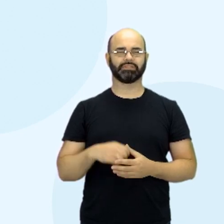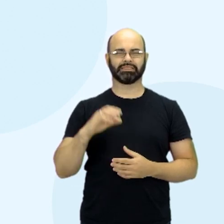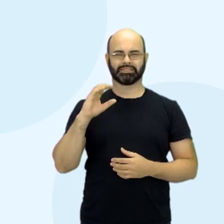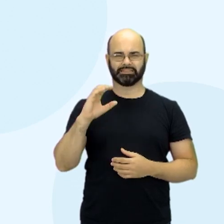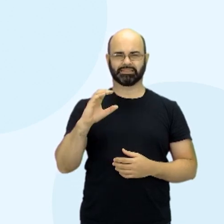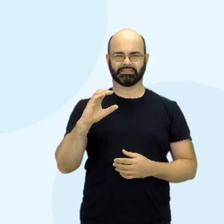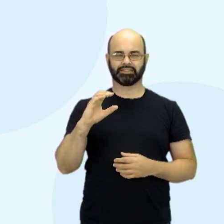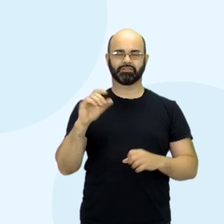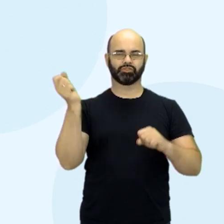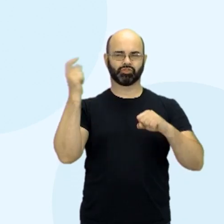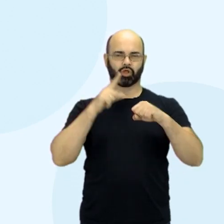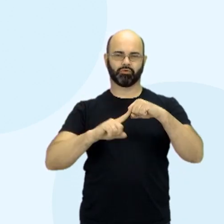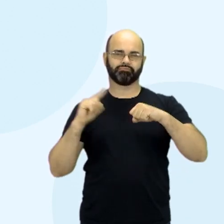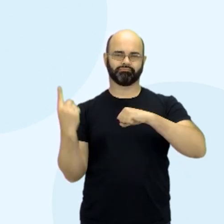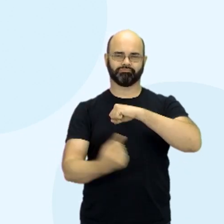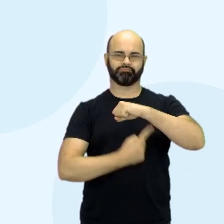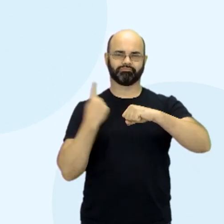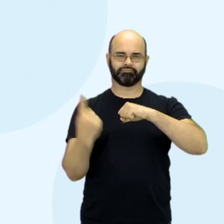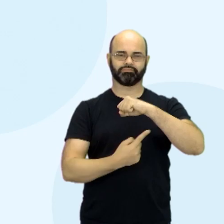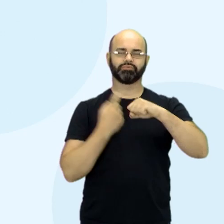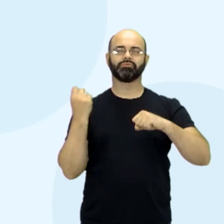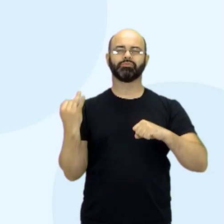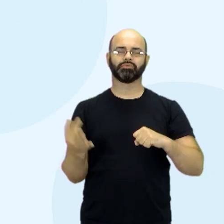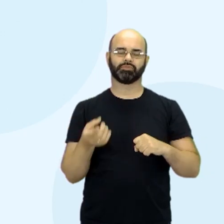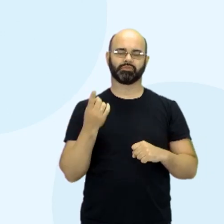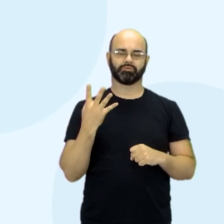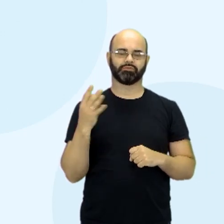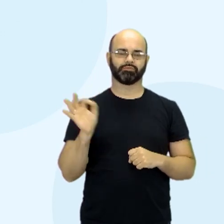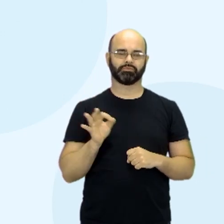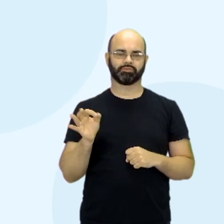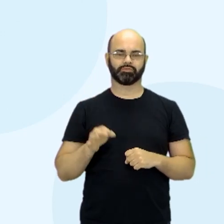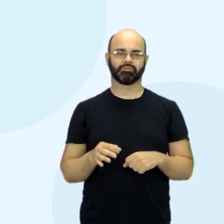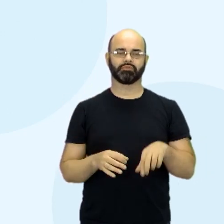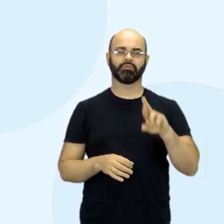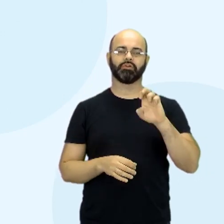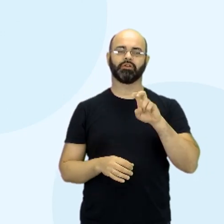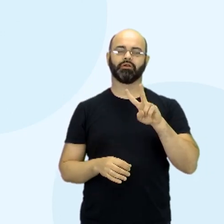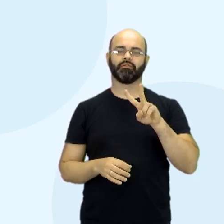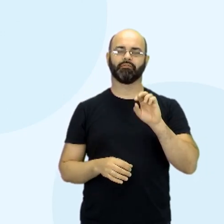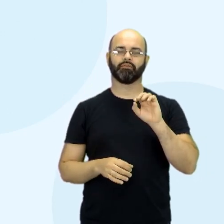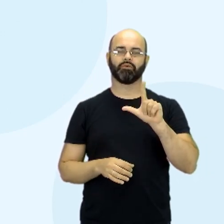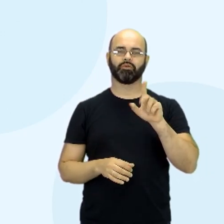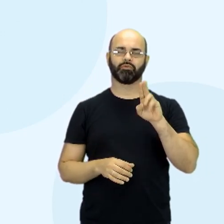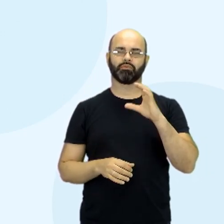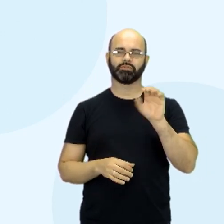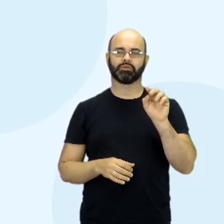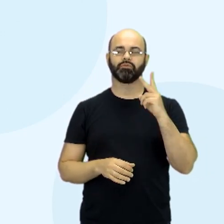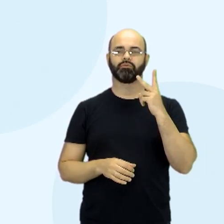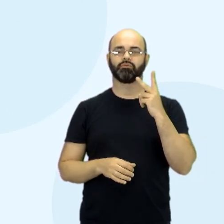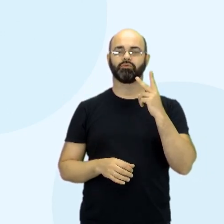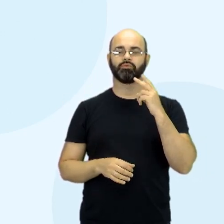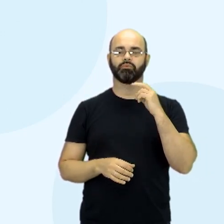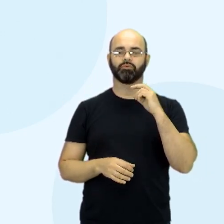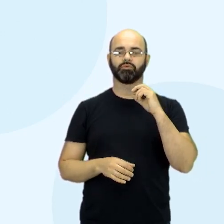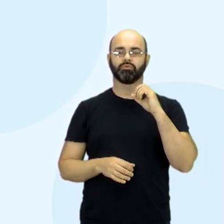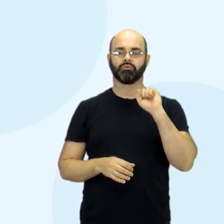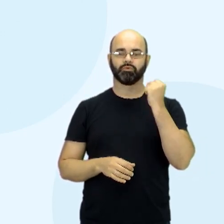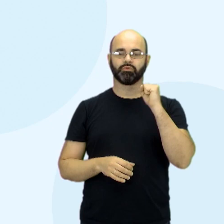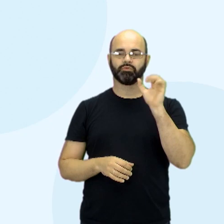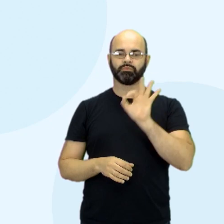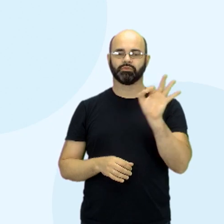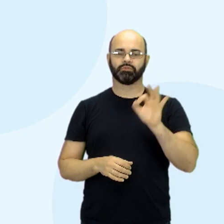translação 14 por cento e quatorze por cento e na Revolução oito por cento em apenas oito por